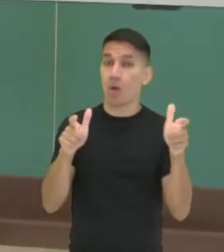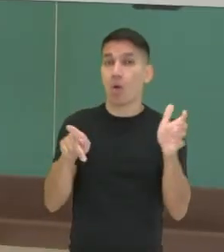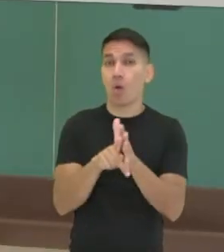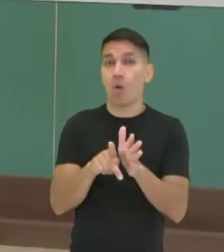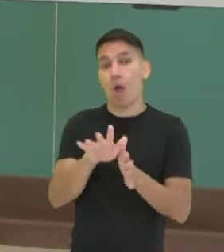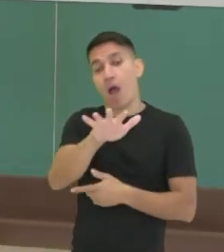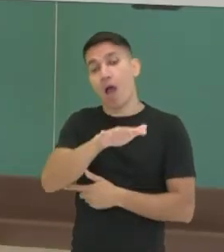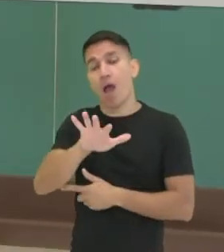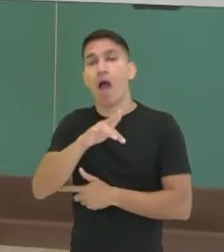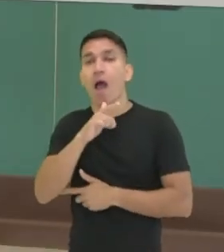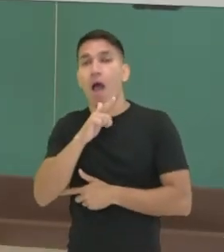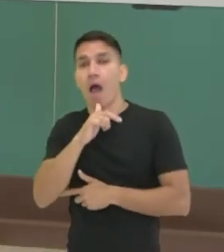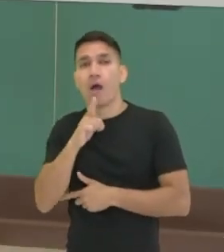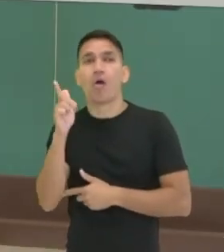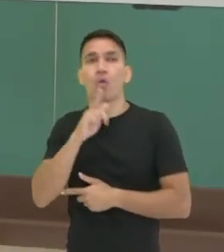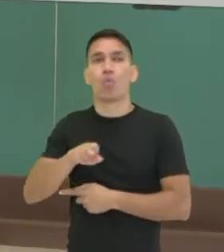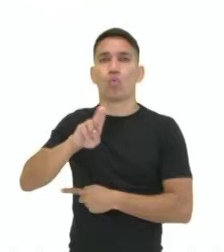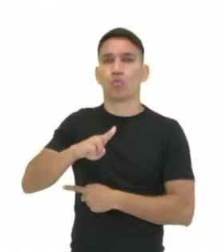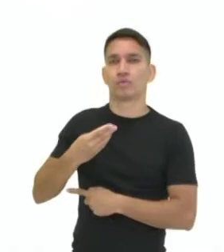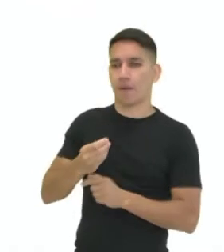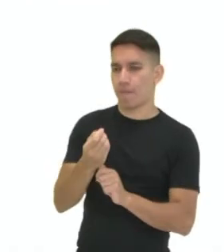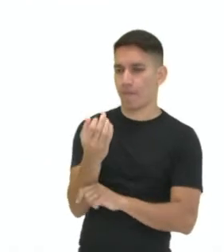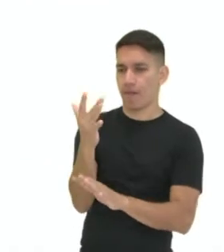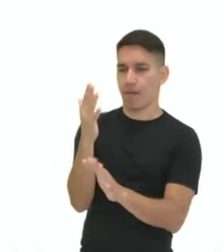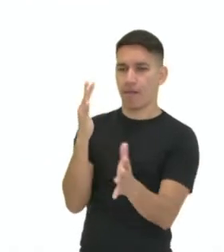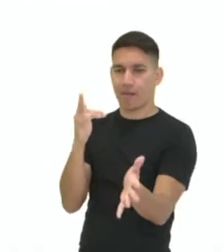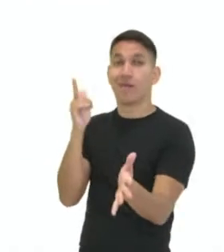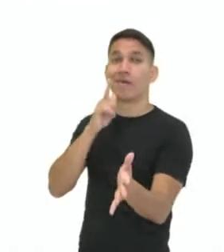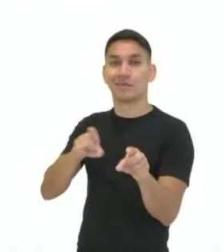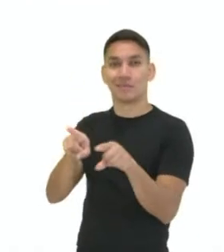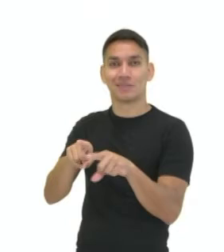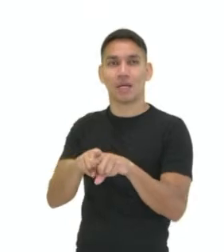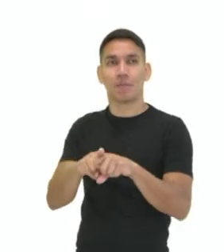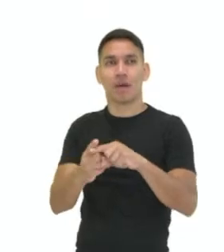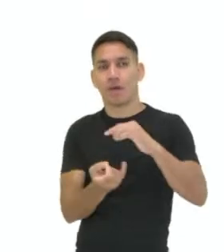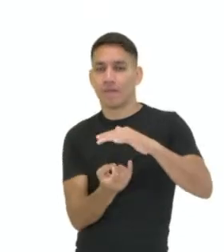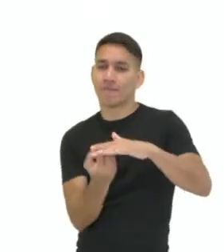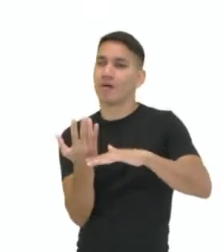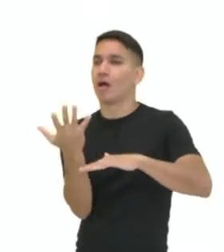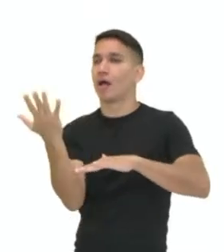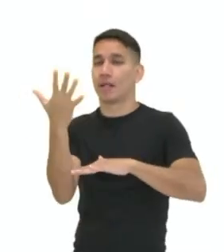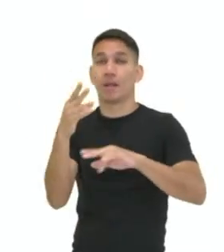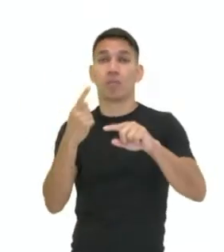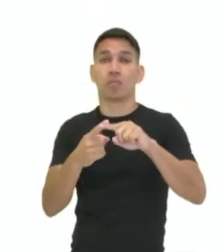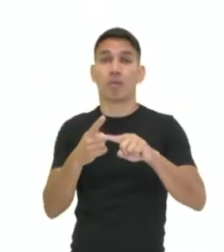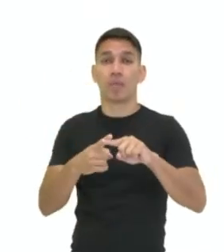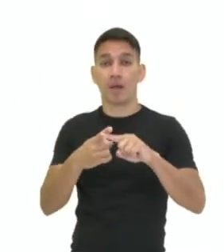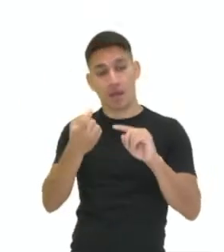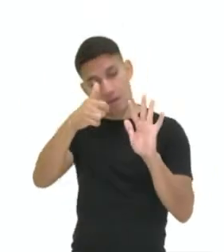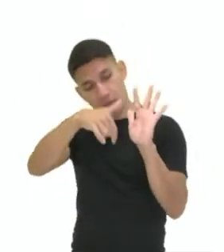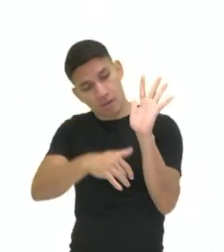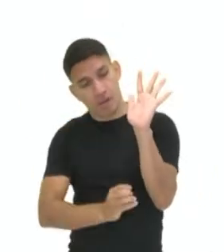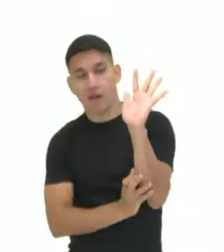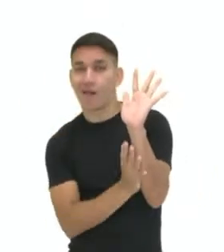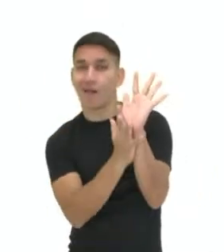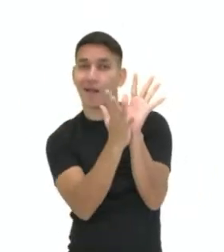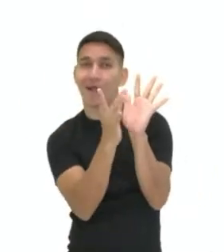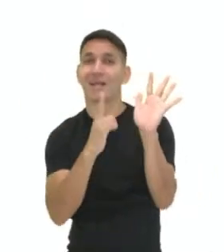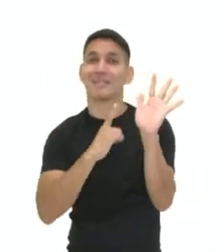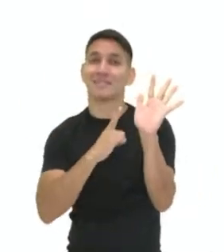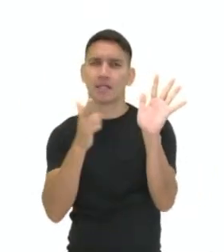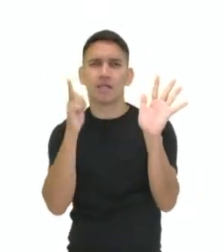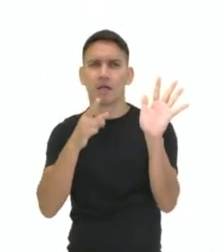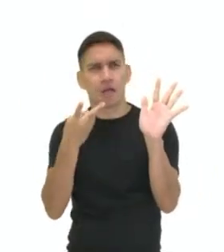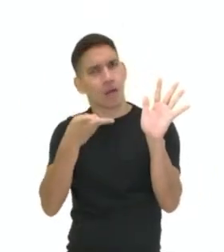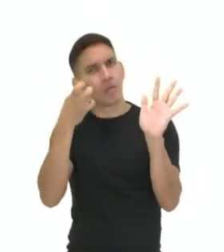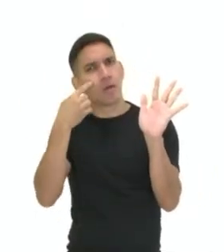pela planta retorna novamente para a atmosfera através da transpiração. Então a planta tem esse processo natural, você já viu isso quando foi